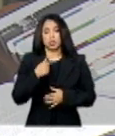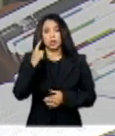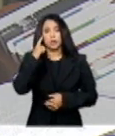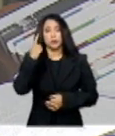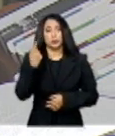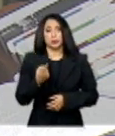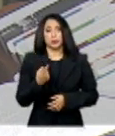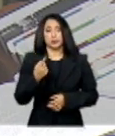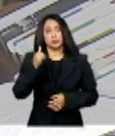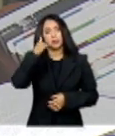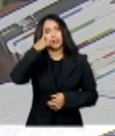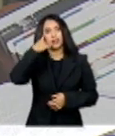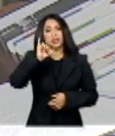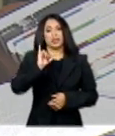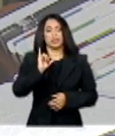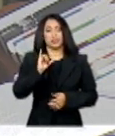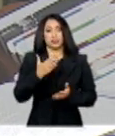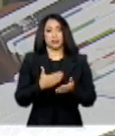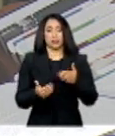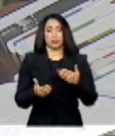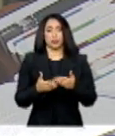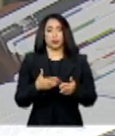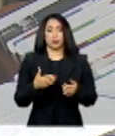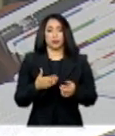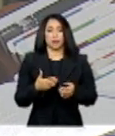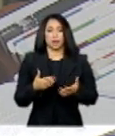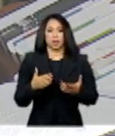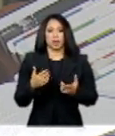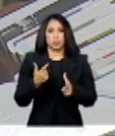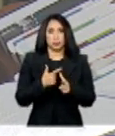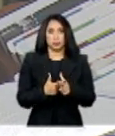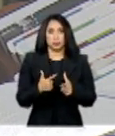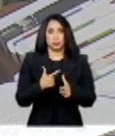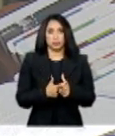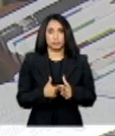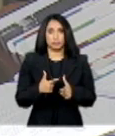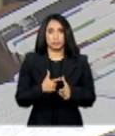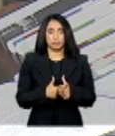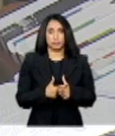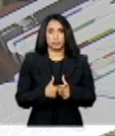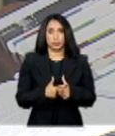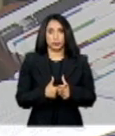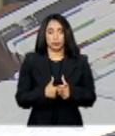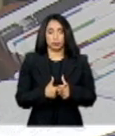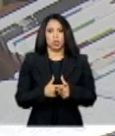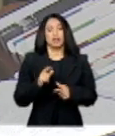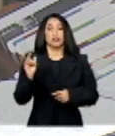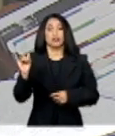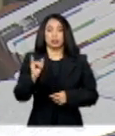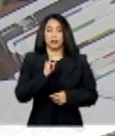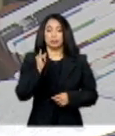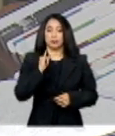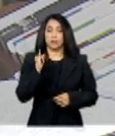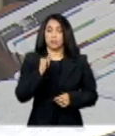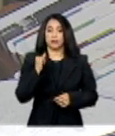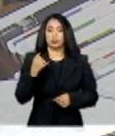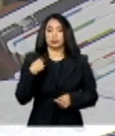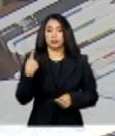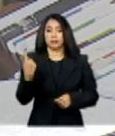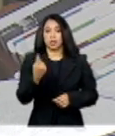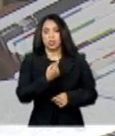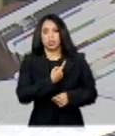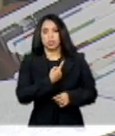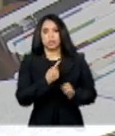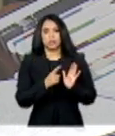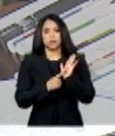evitar qualquer equívoco quanto o equívoco quanto ao pronunciamento da corte seria importante que nós disséssemos com clareza